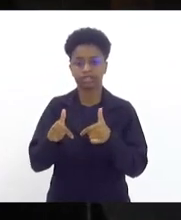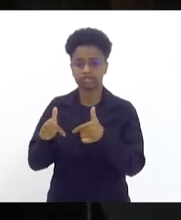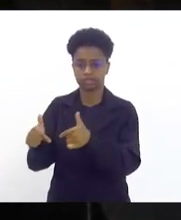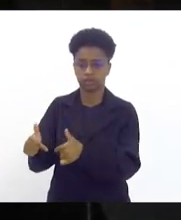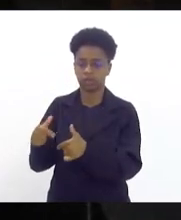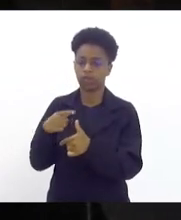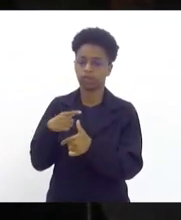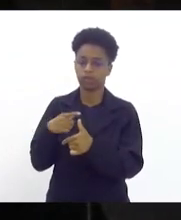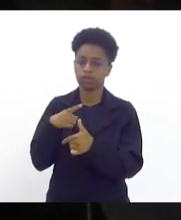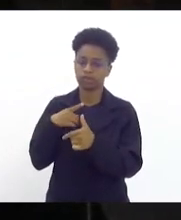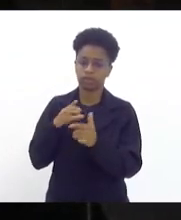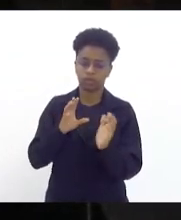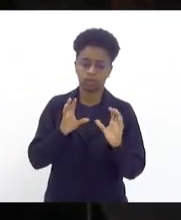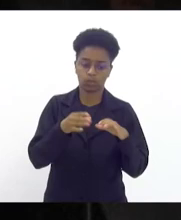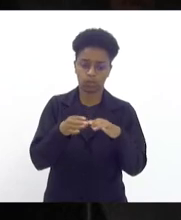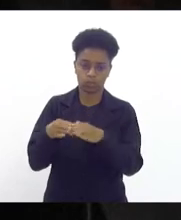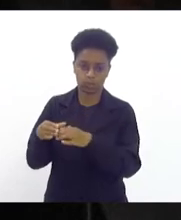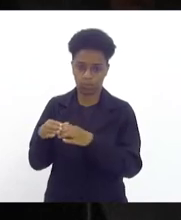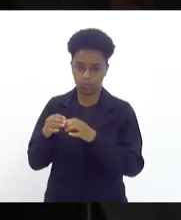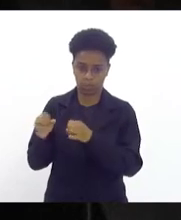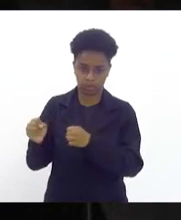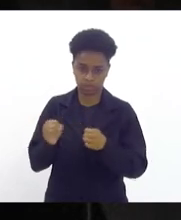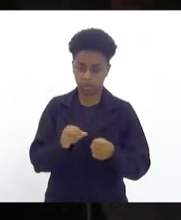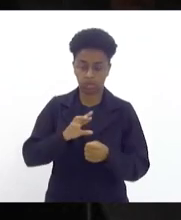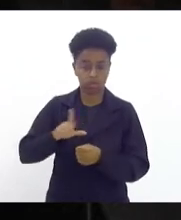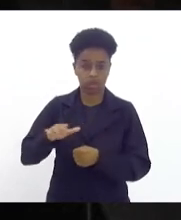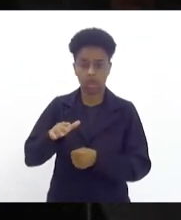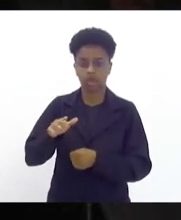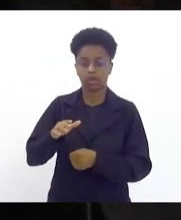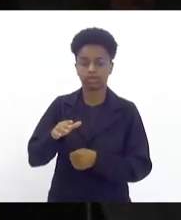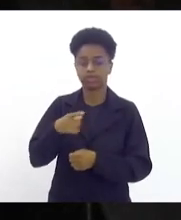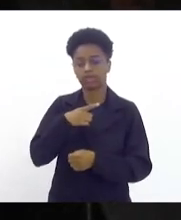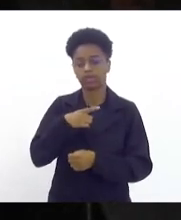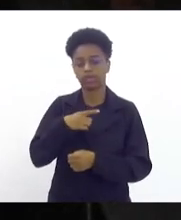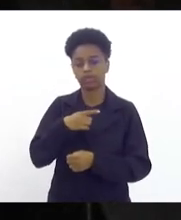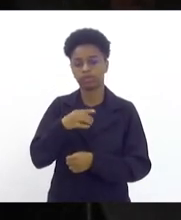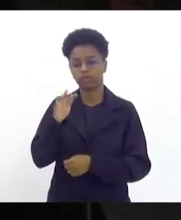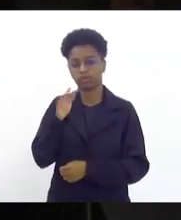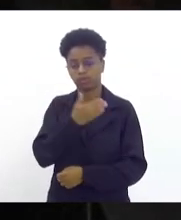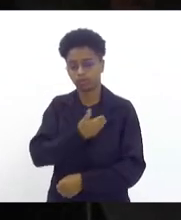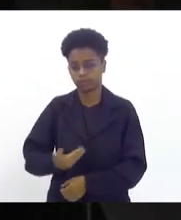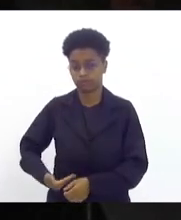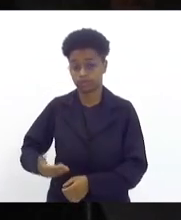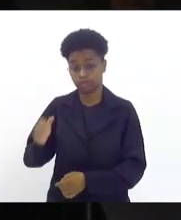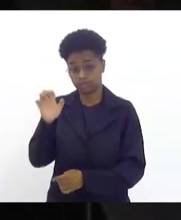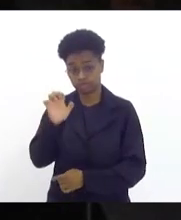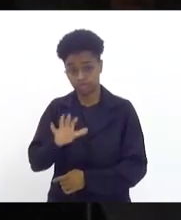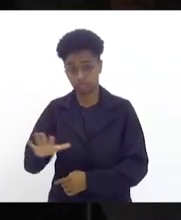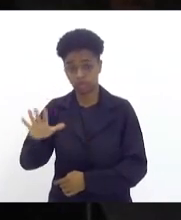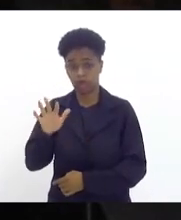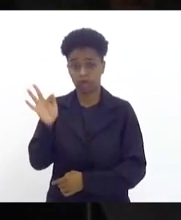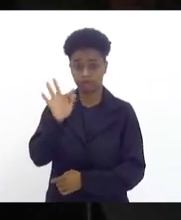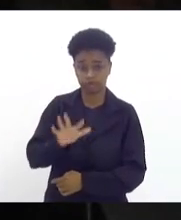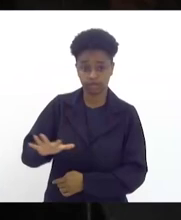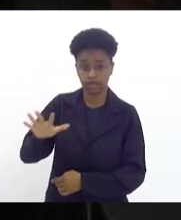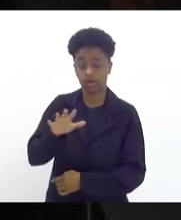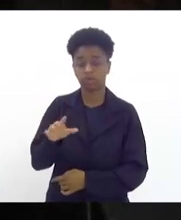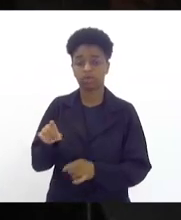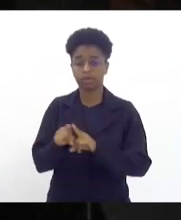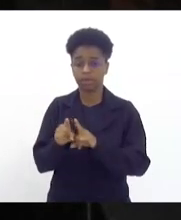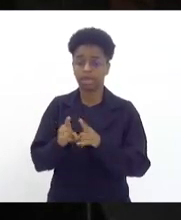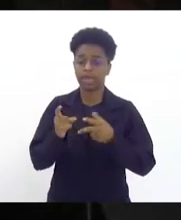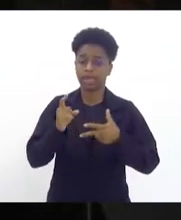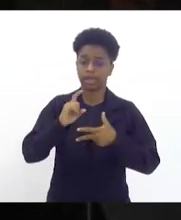poderes não só do governo federal estadual como municipal mas também do executivo do